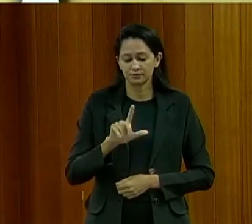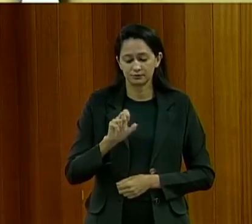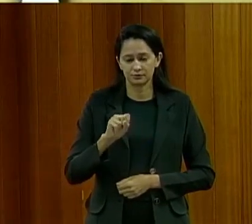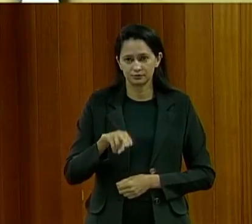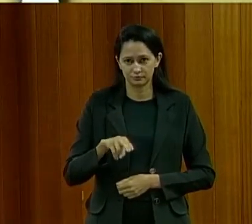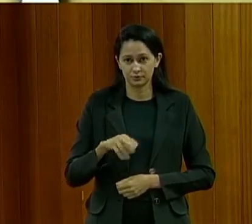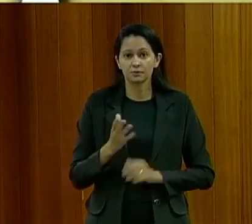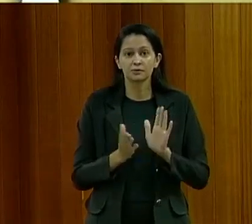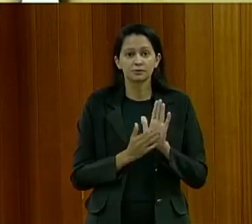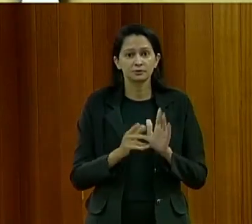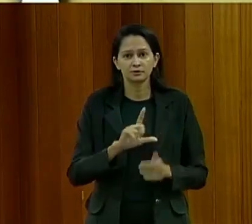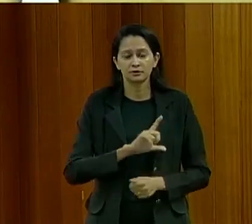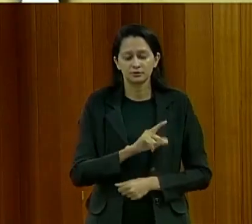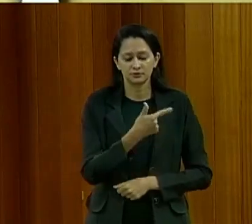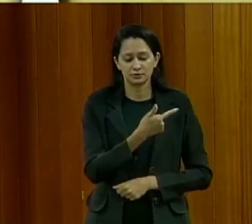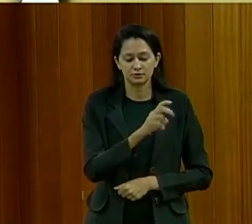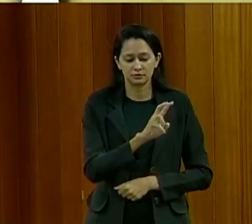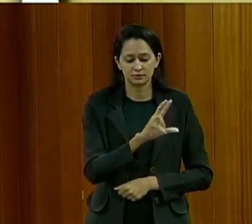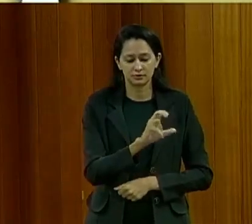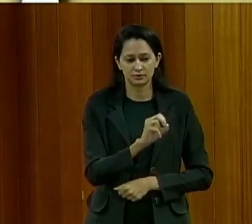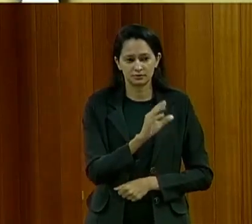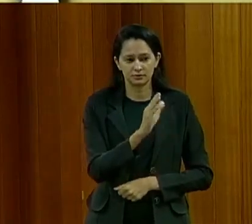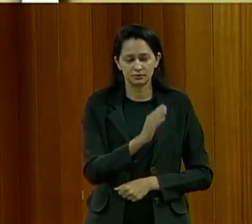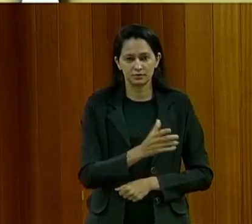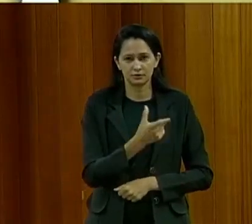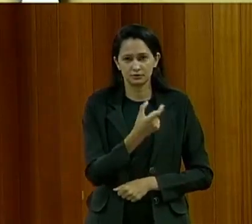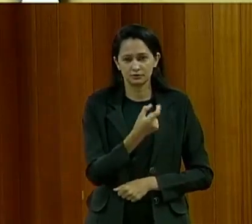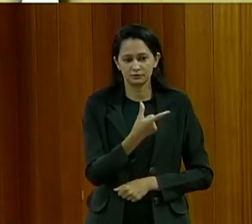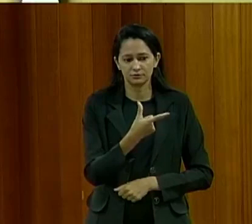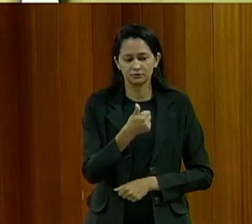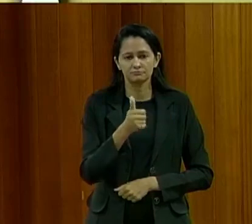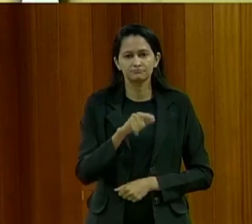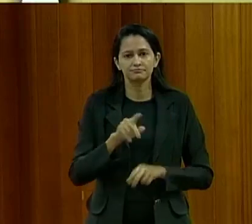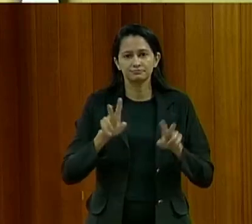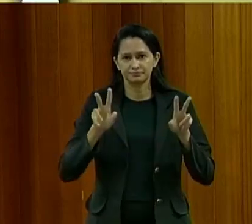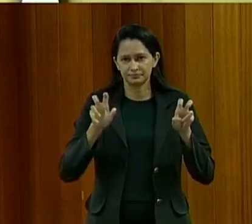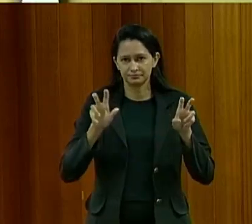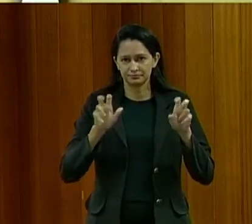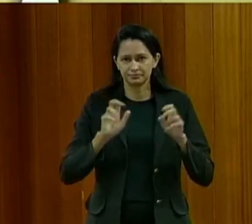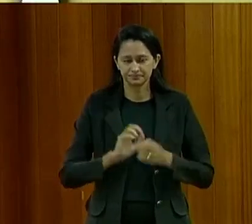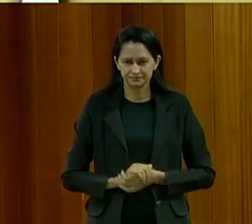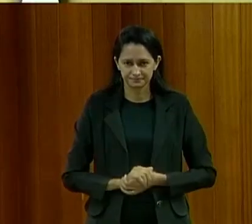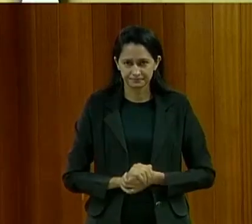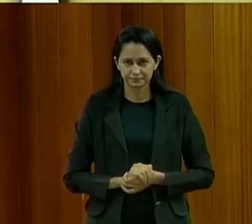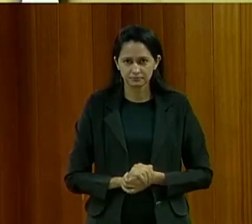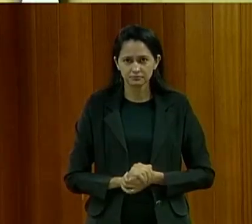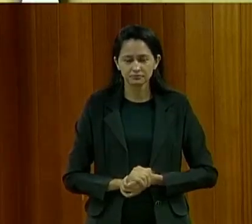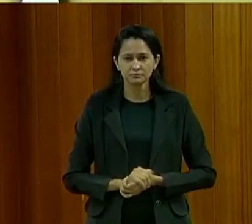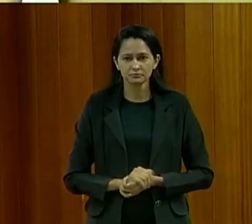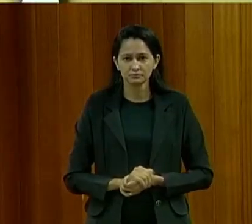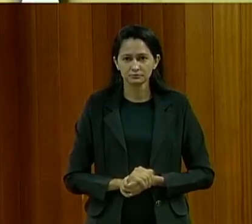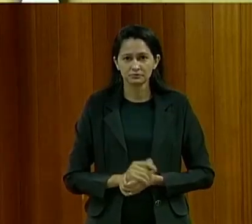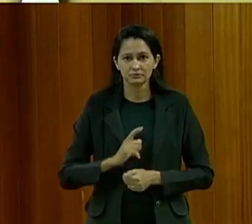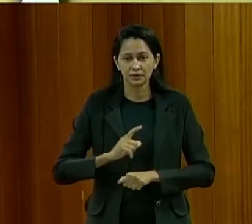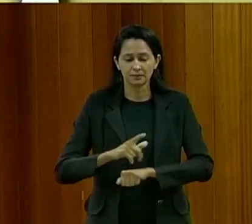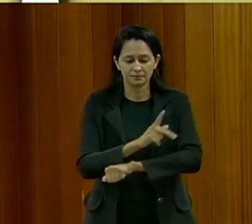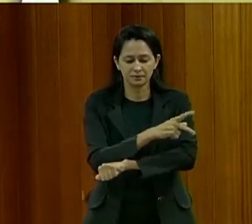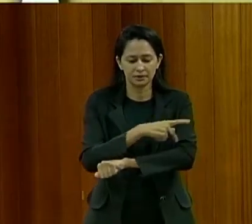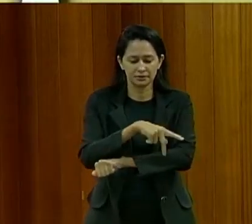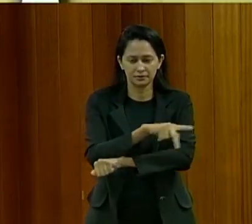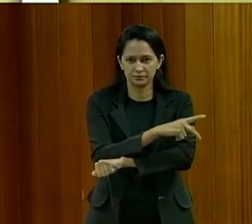2021, dispõe sobre denominação de parque público localizado no